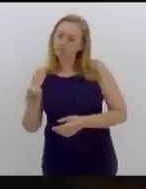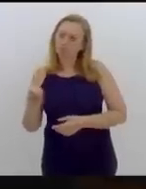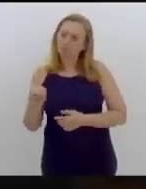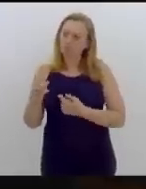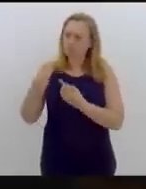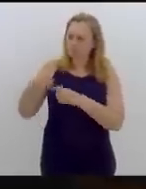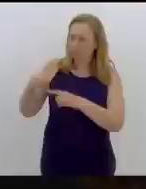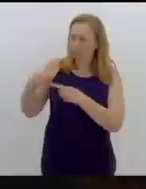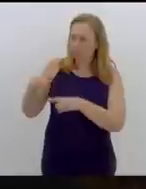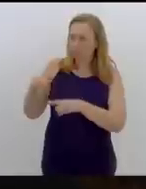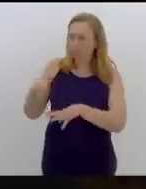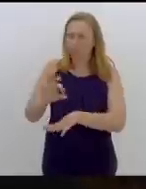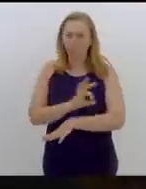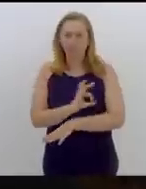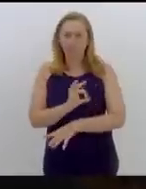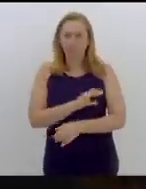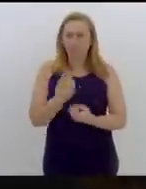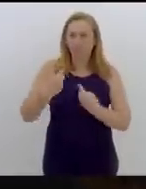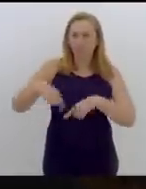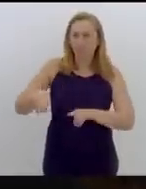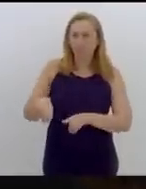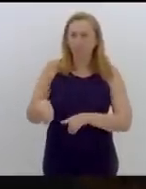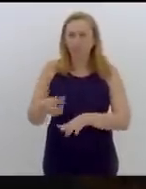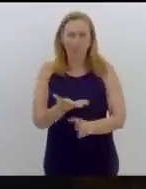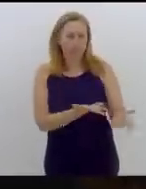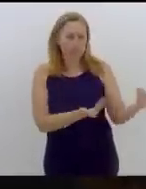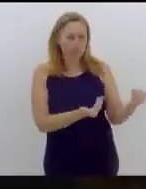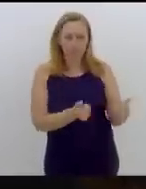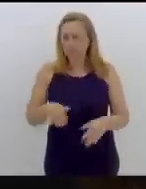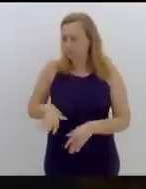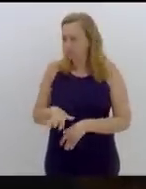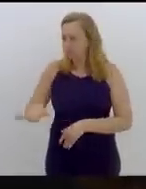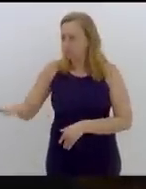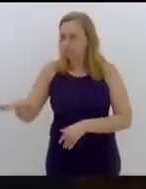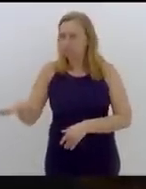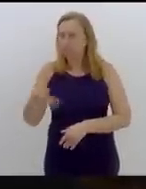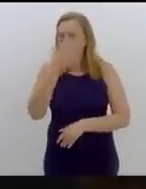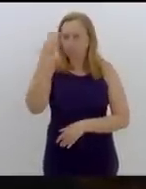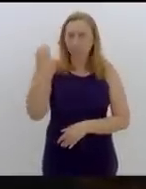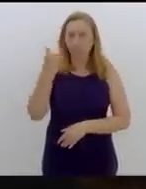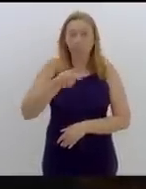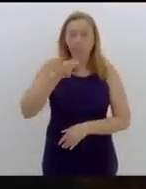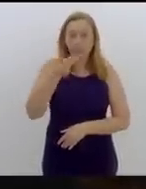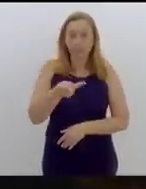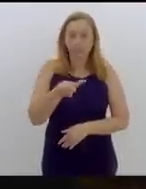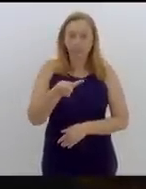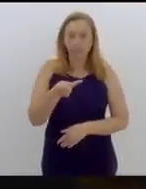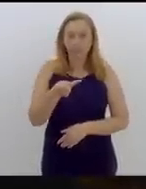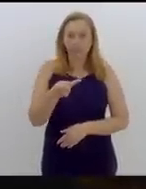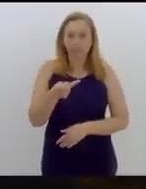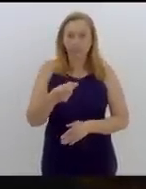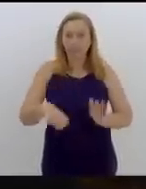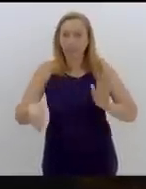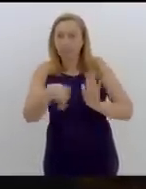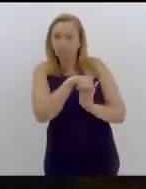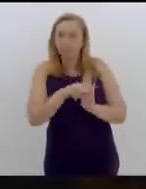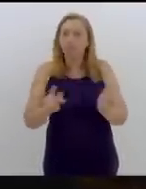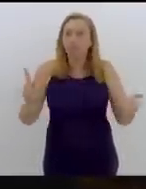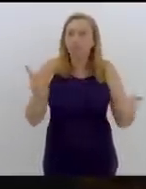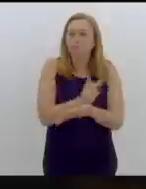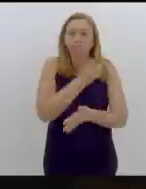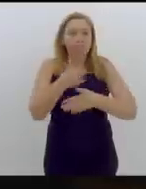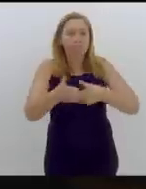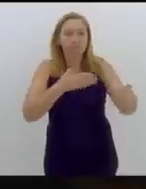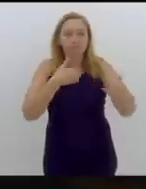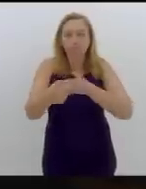da polícia contra jovens em comunidades eles esquecem de dizer que o crime pode acontecer em